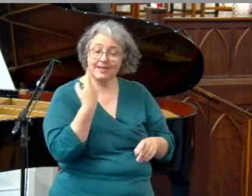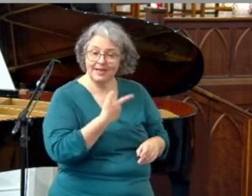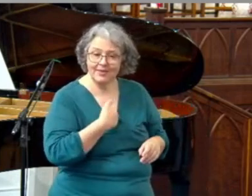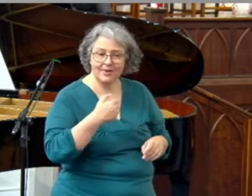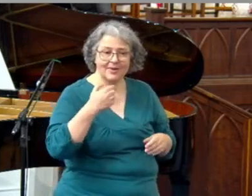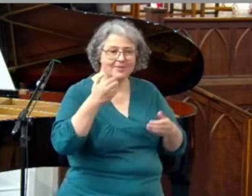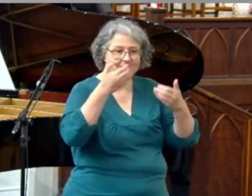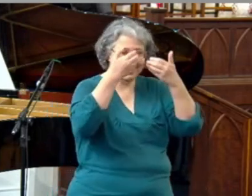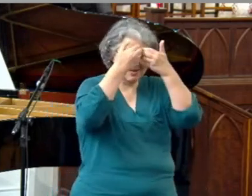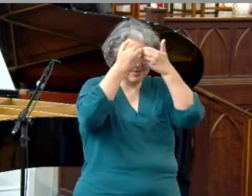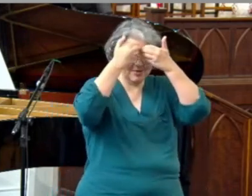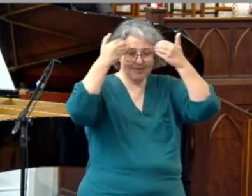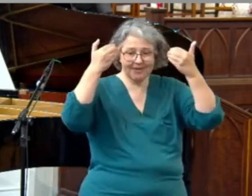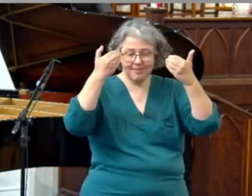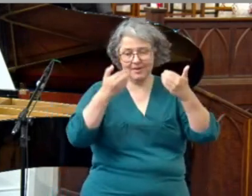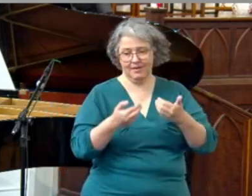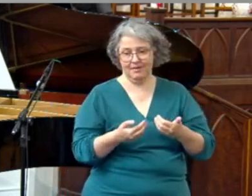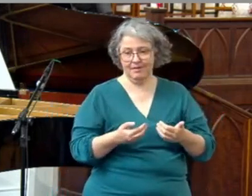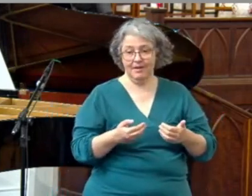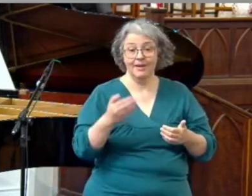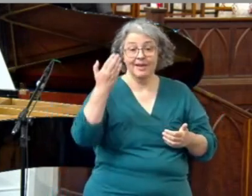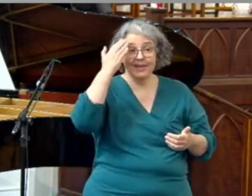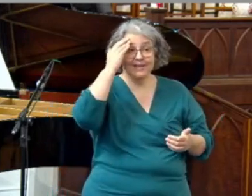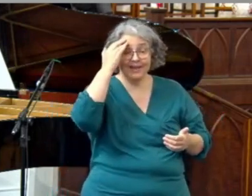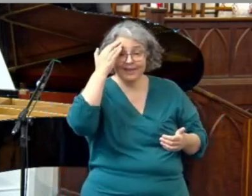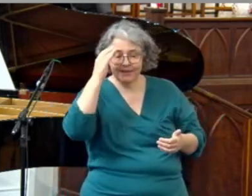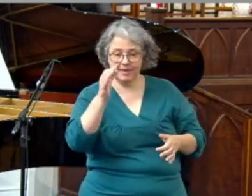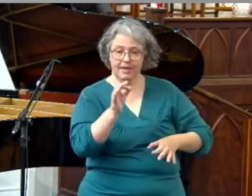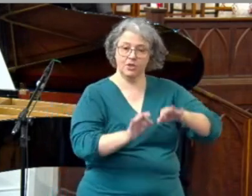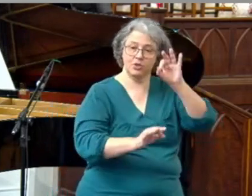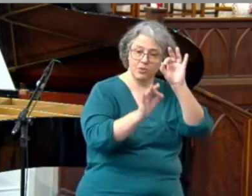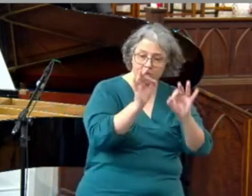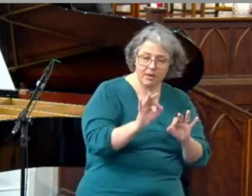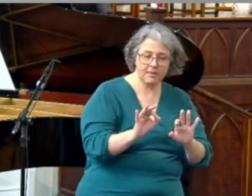devemos avaliar, devemos julgar